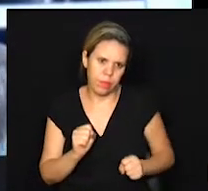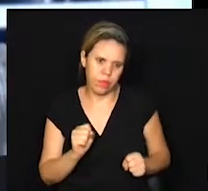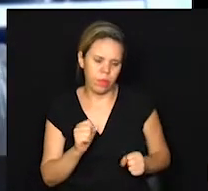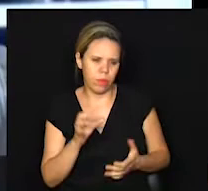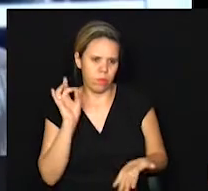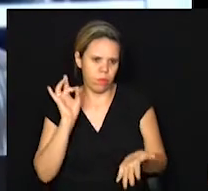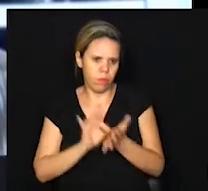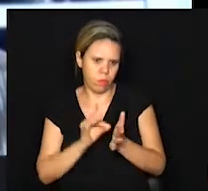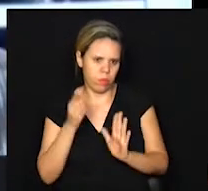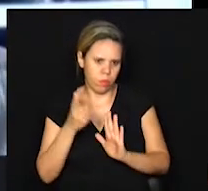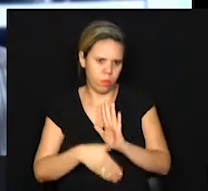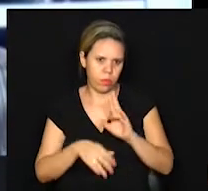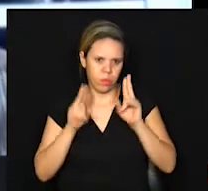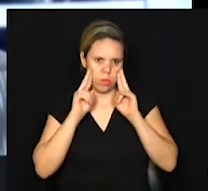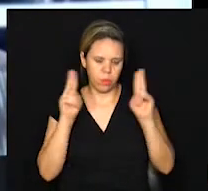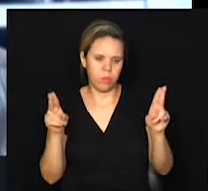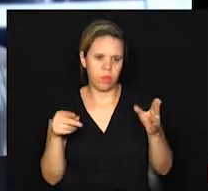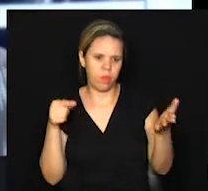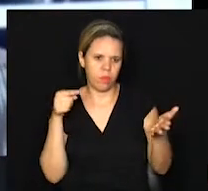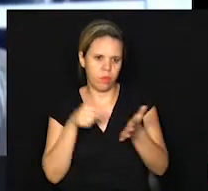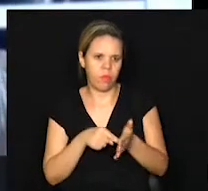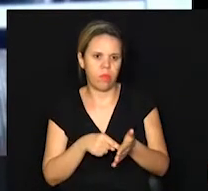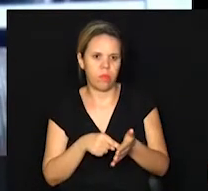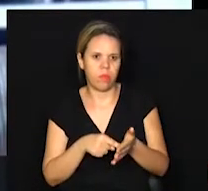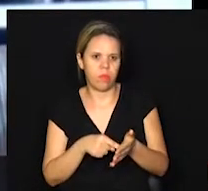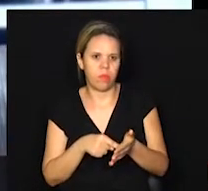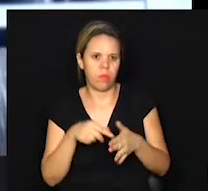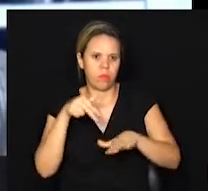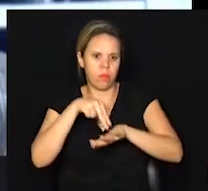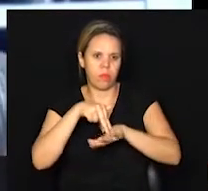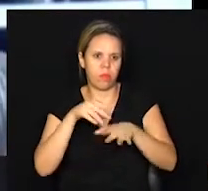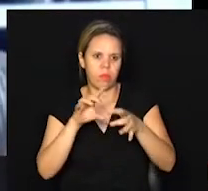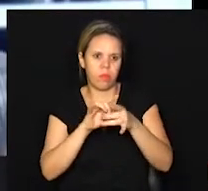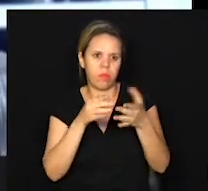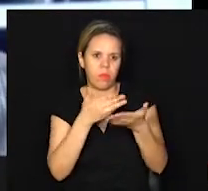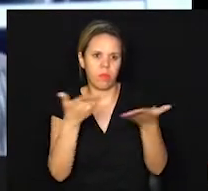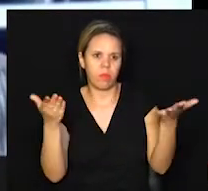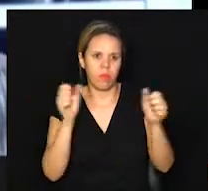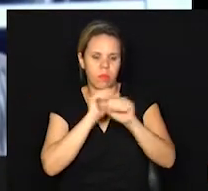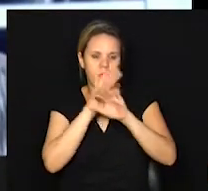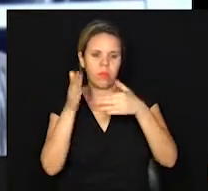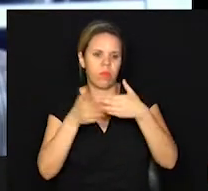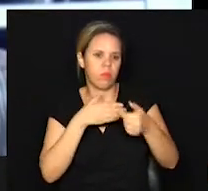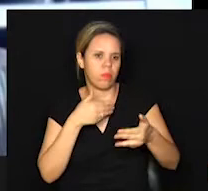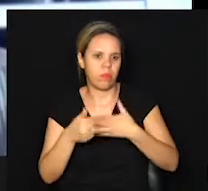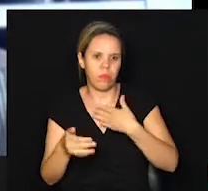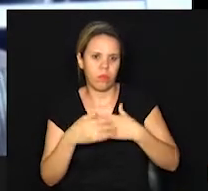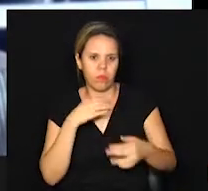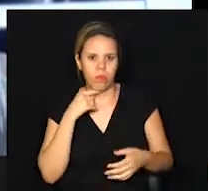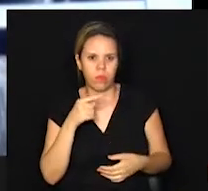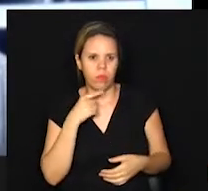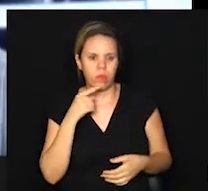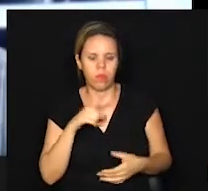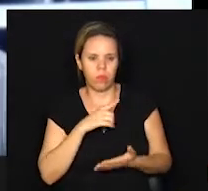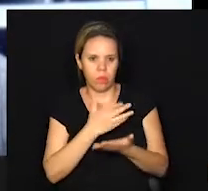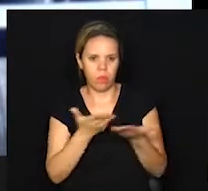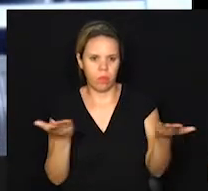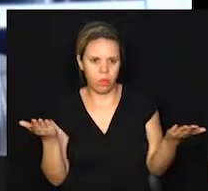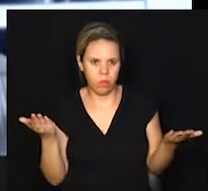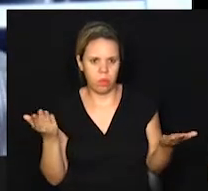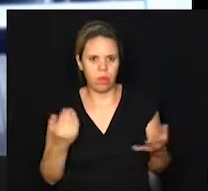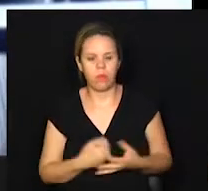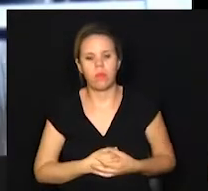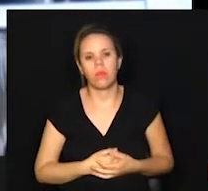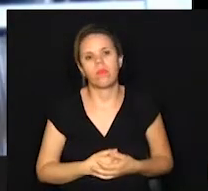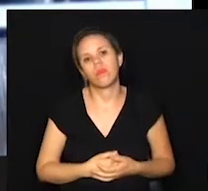confirmo a denúncia, né, e me coloco à disposição para esclarecer qualquer tipo de dúvida que tenham em relação a isso,